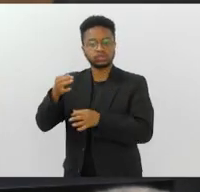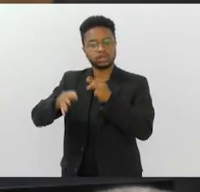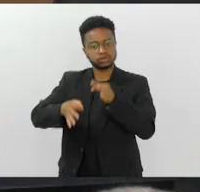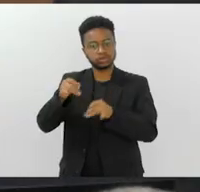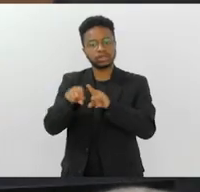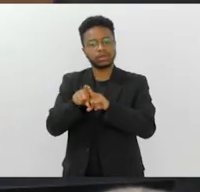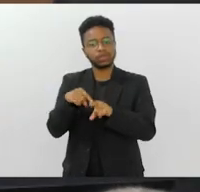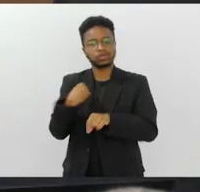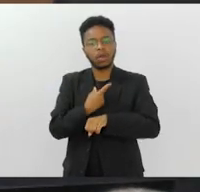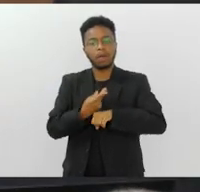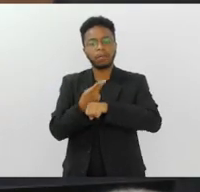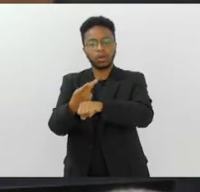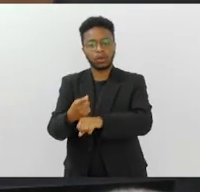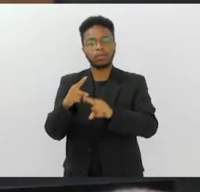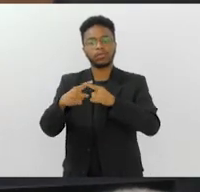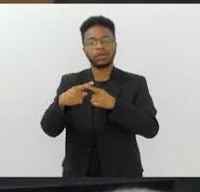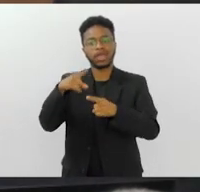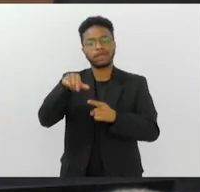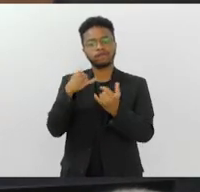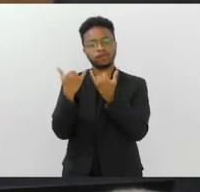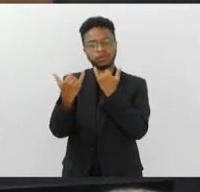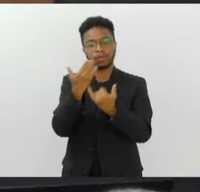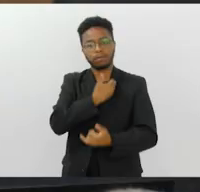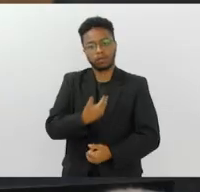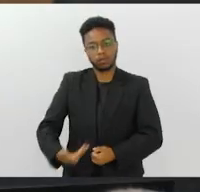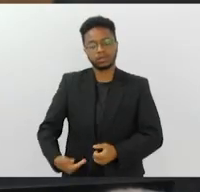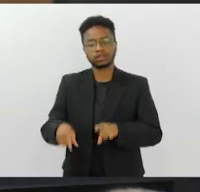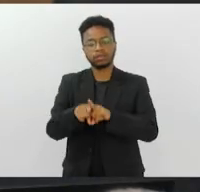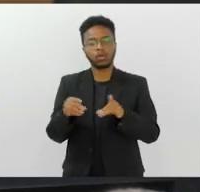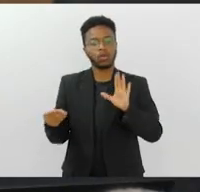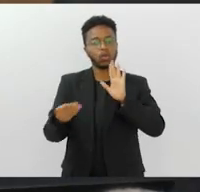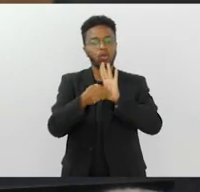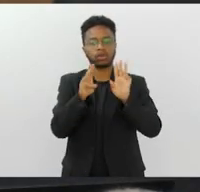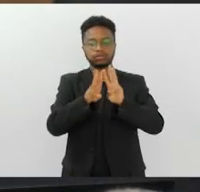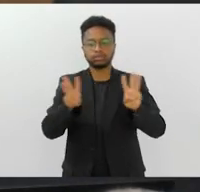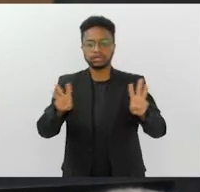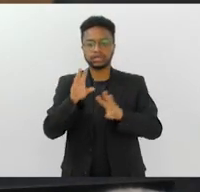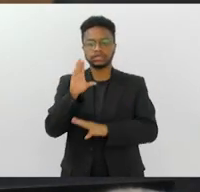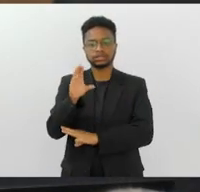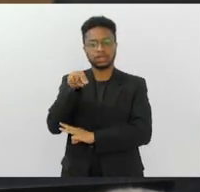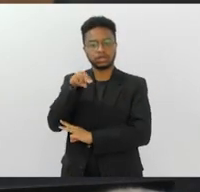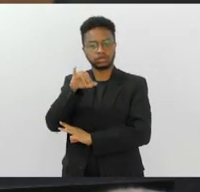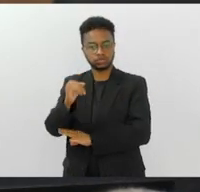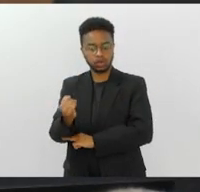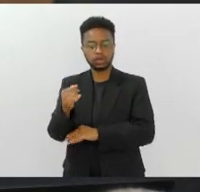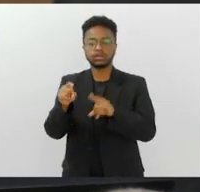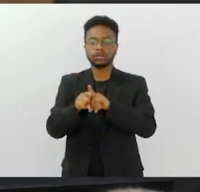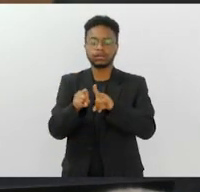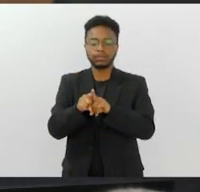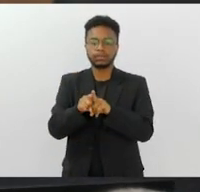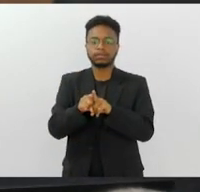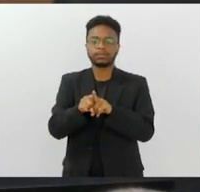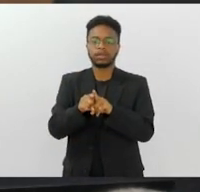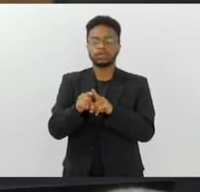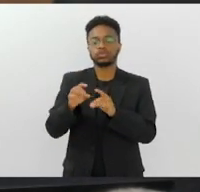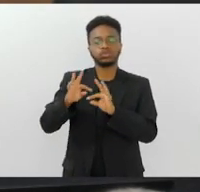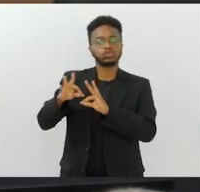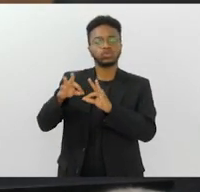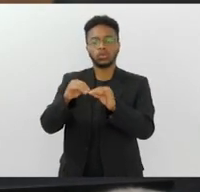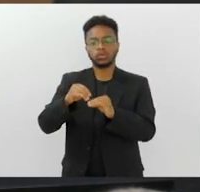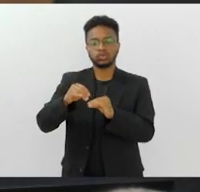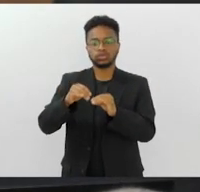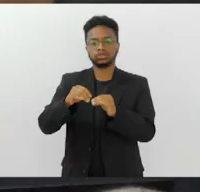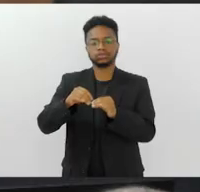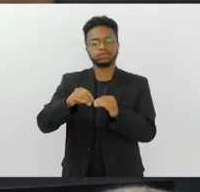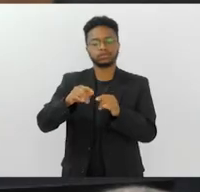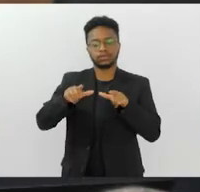que são Dados públicos que ficam no site do CNJ mandados de prisão tem esses dados ali de forma gratuita e ampla